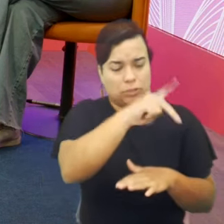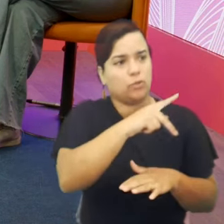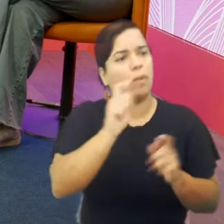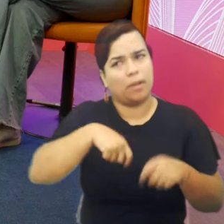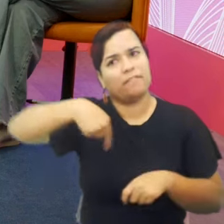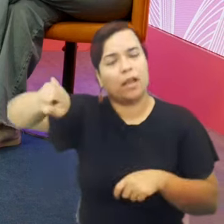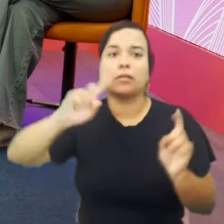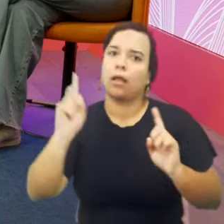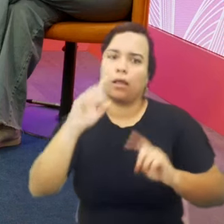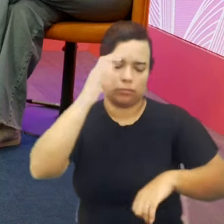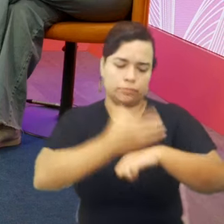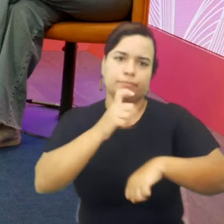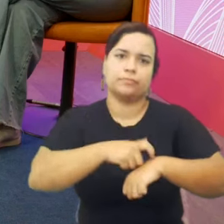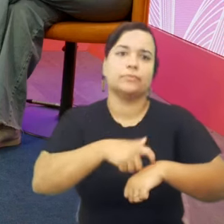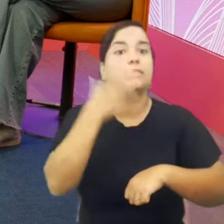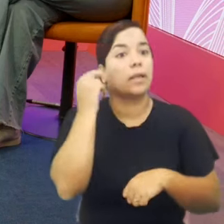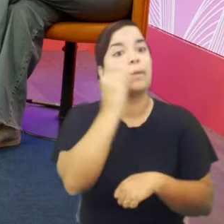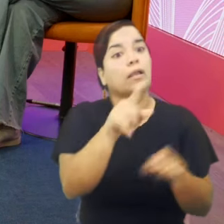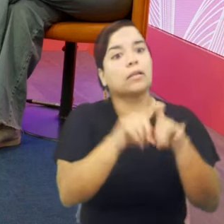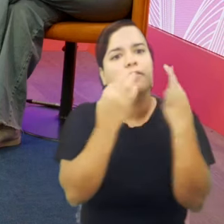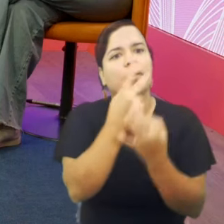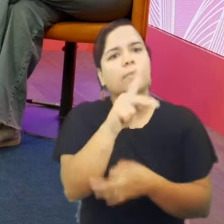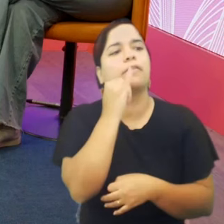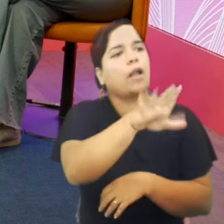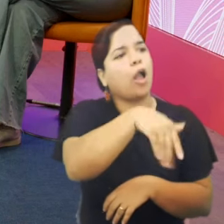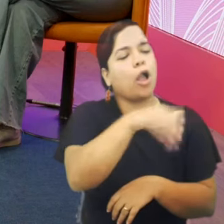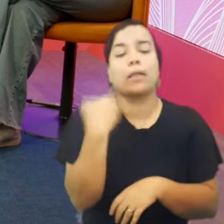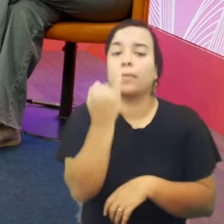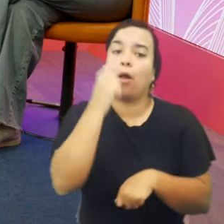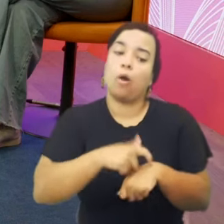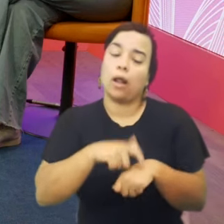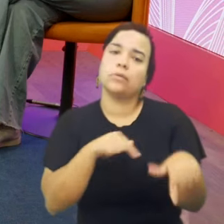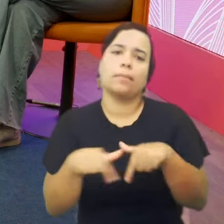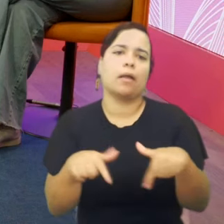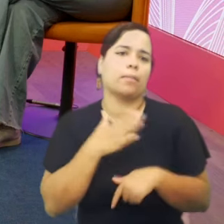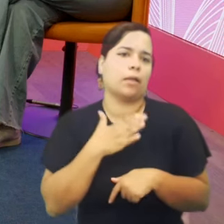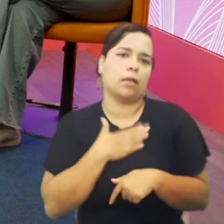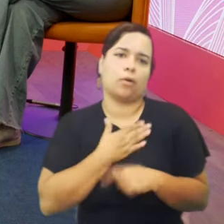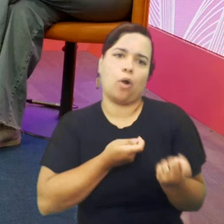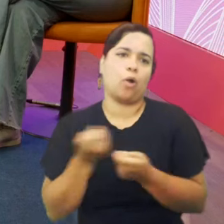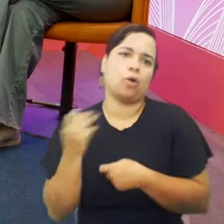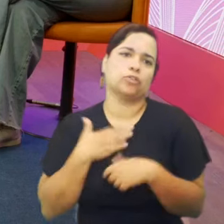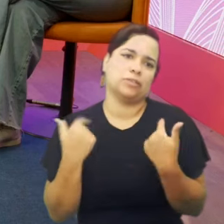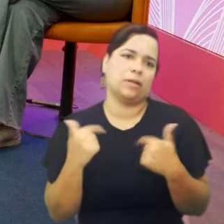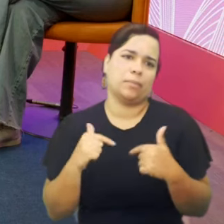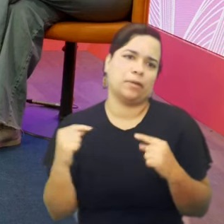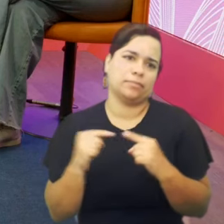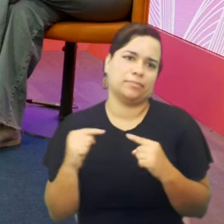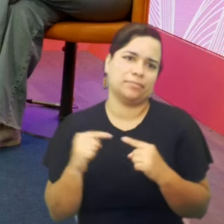para a família, para o marido, para os pais, para quem te ajuda. É importante dizer assim, olha, eu tenho a minha rotina, mesmo eu... Imagina